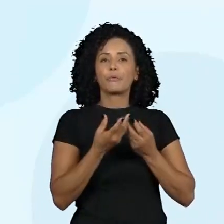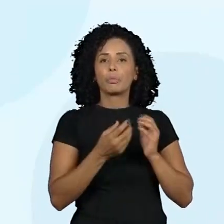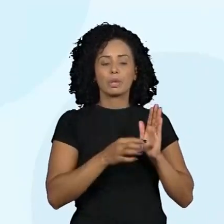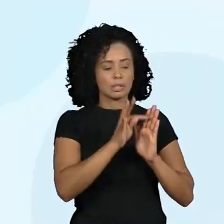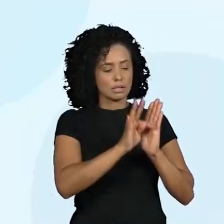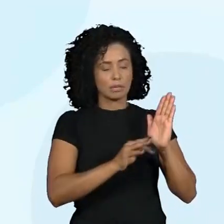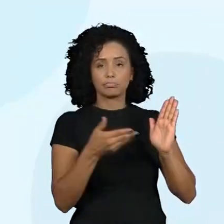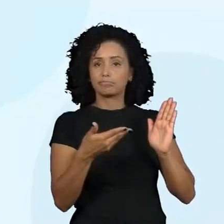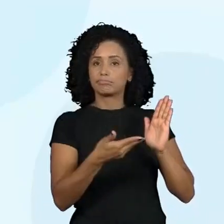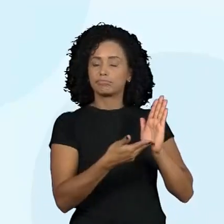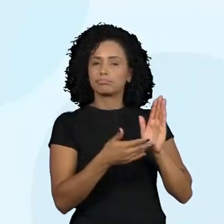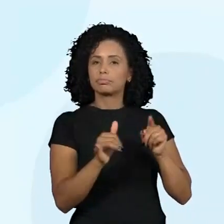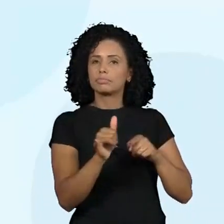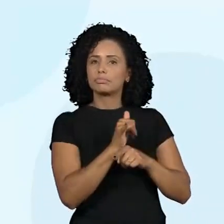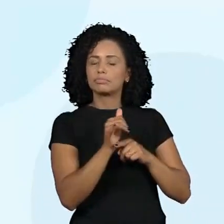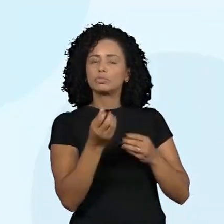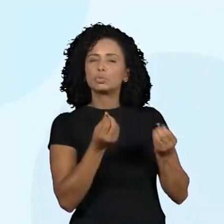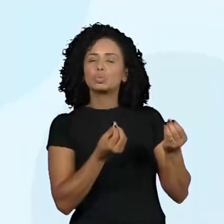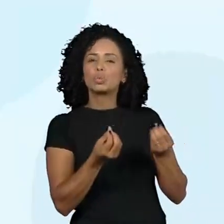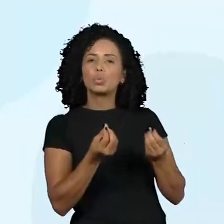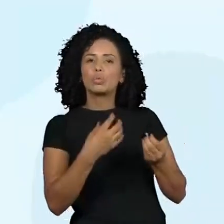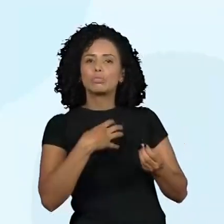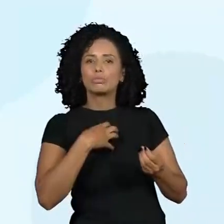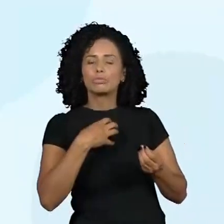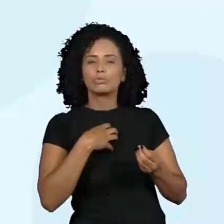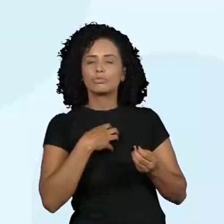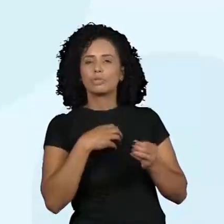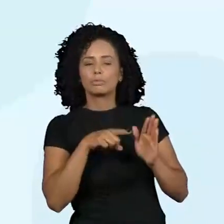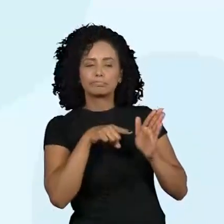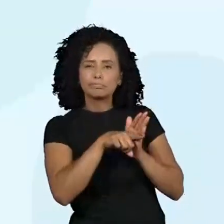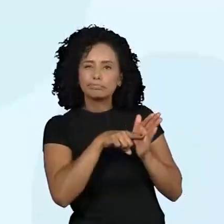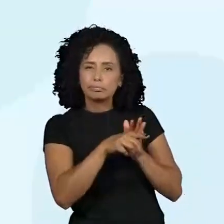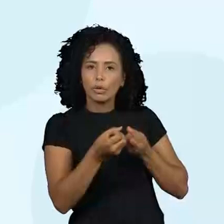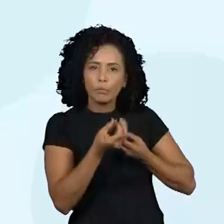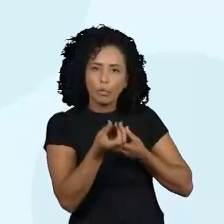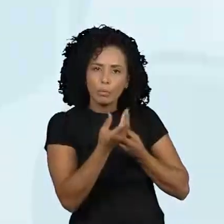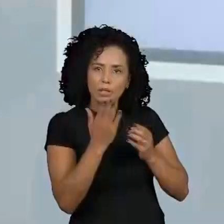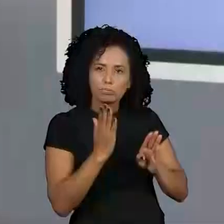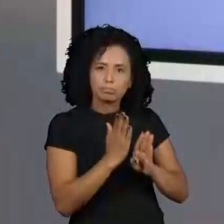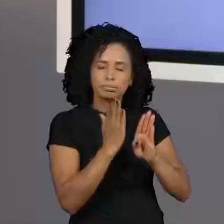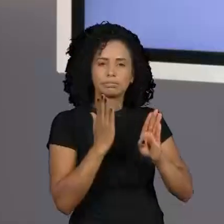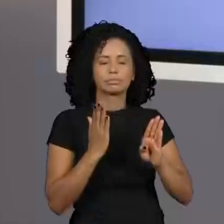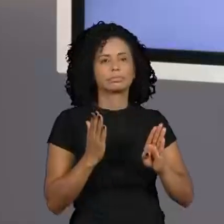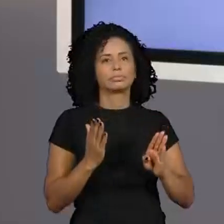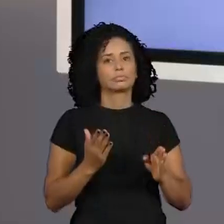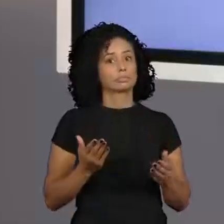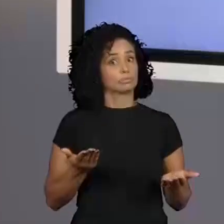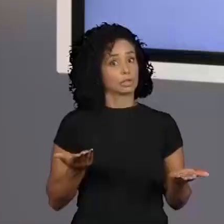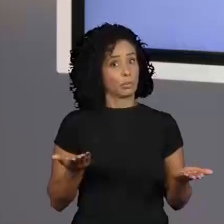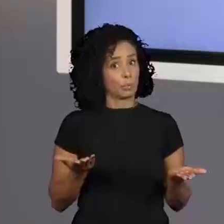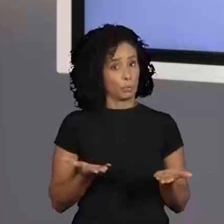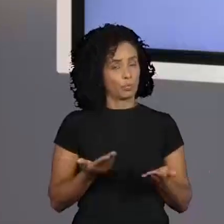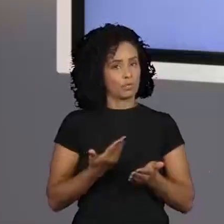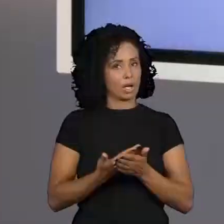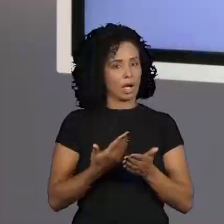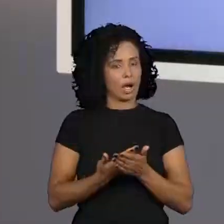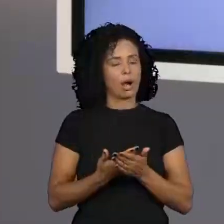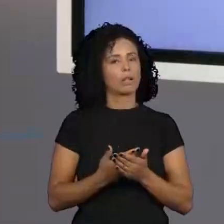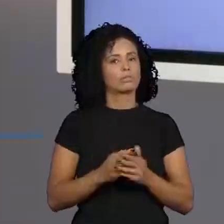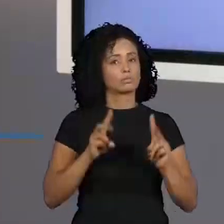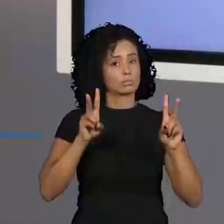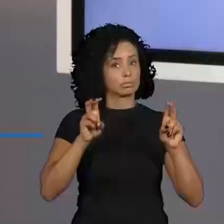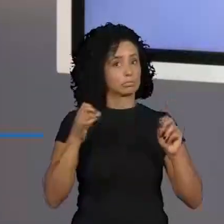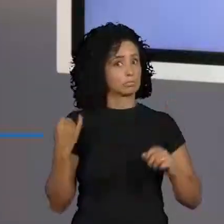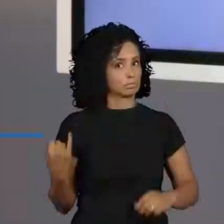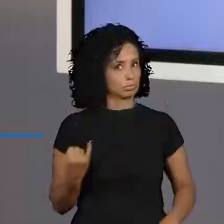também estratégia de localizar informações. Então, essa aula é muito importante vocês prestarem bastante atenção, porque eu vou